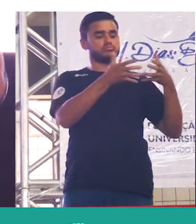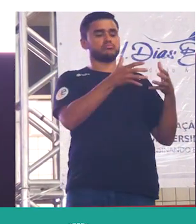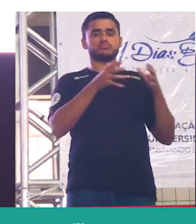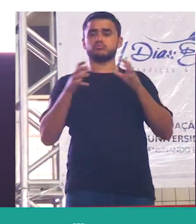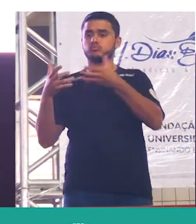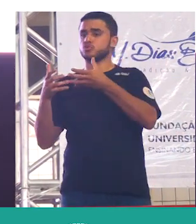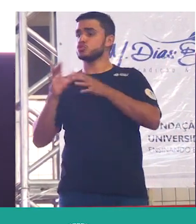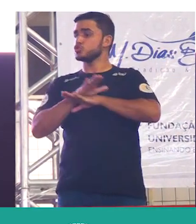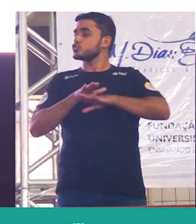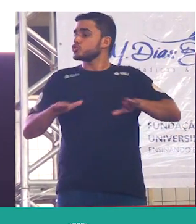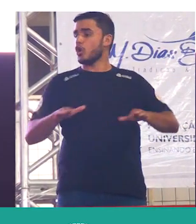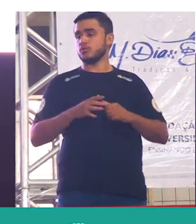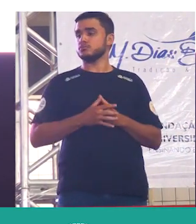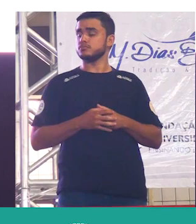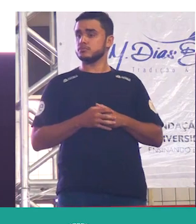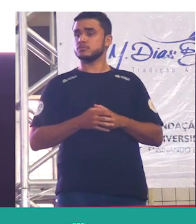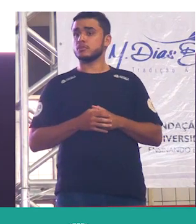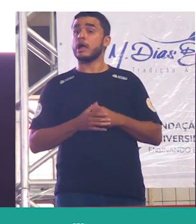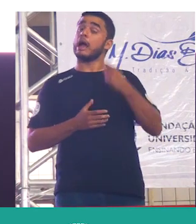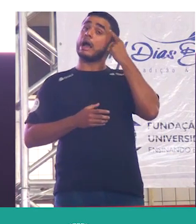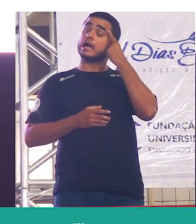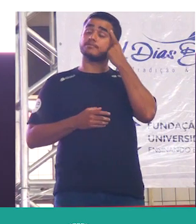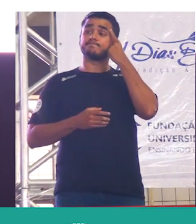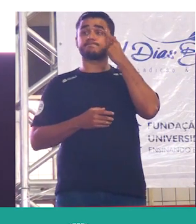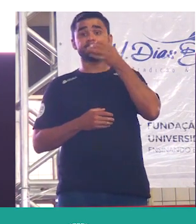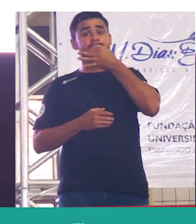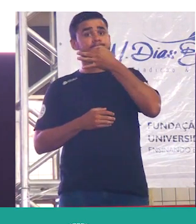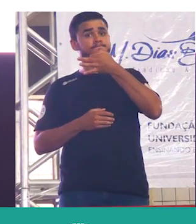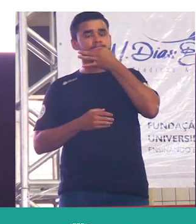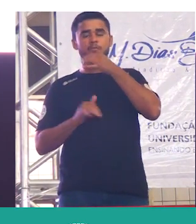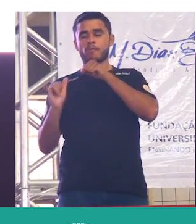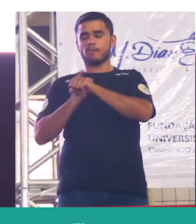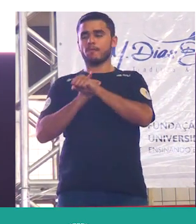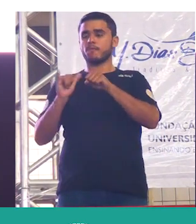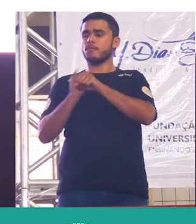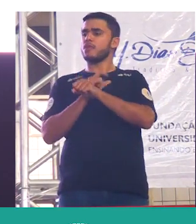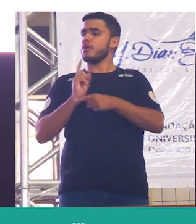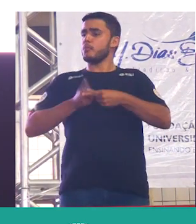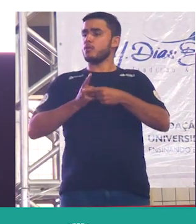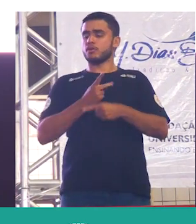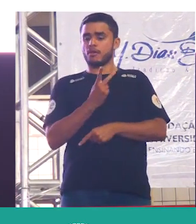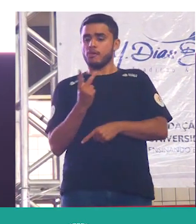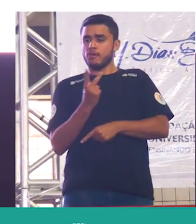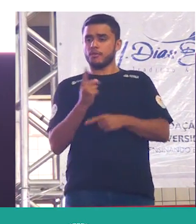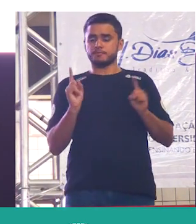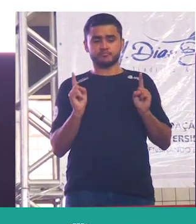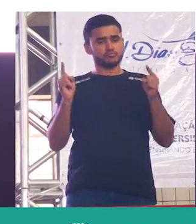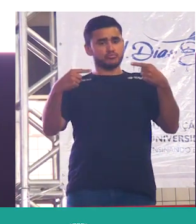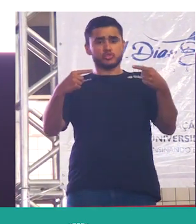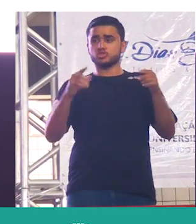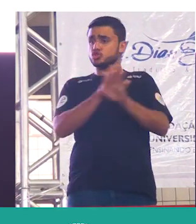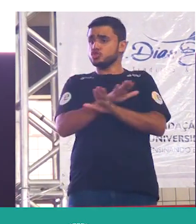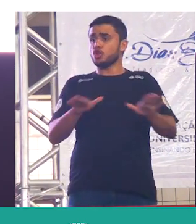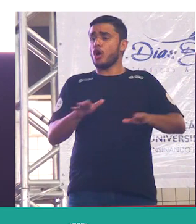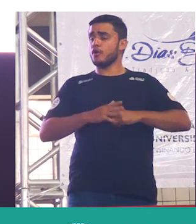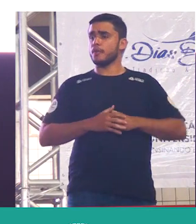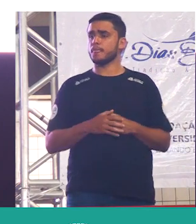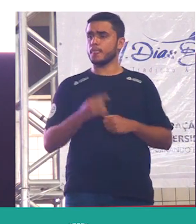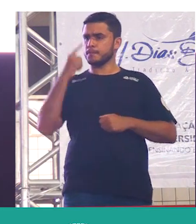só 2. Para muitos críticos, isso foi uma artimanha do governo da